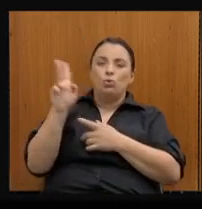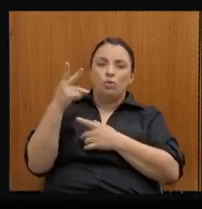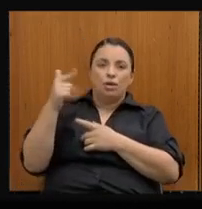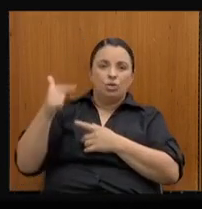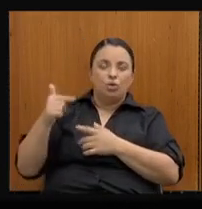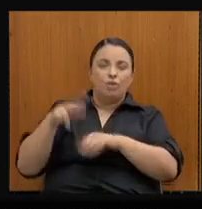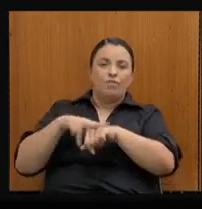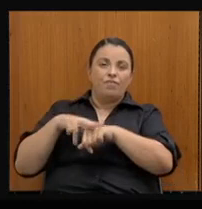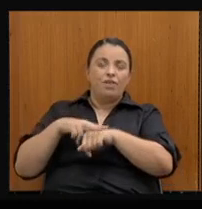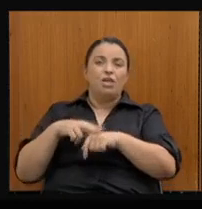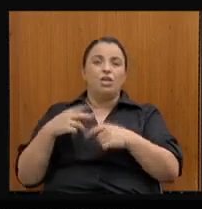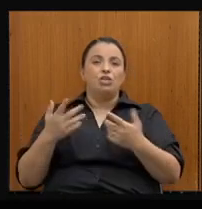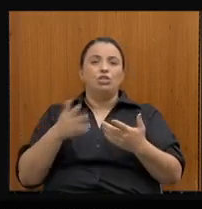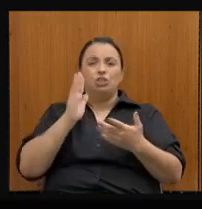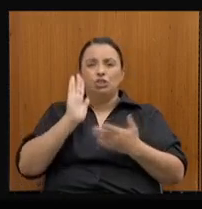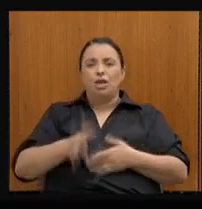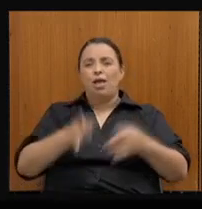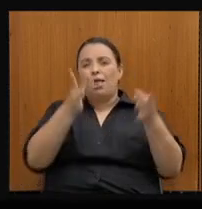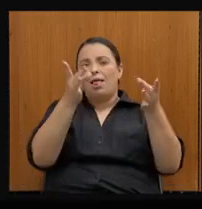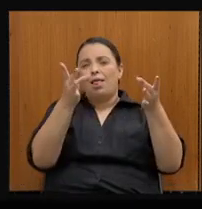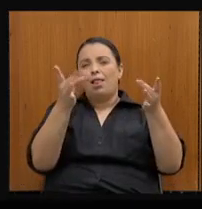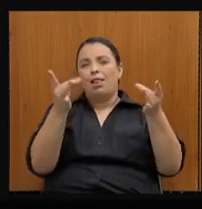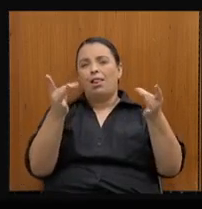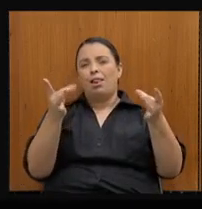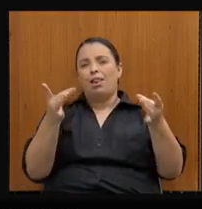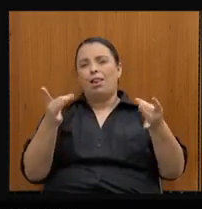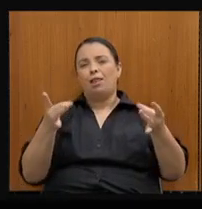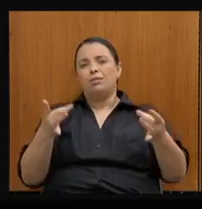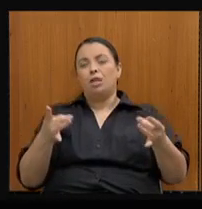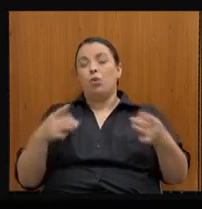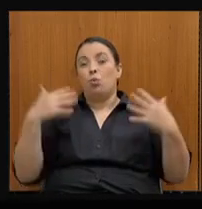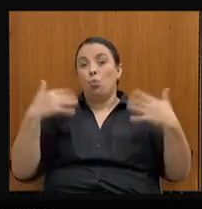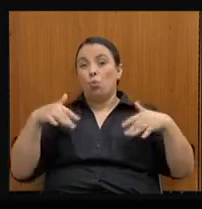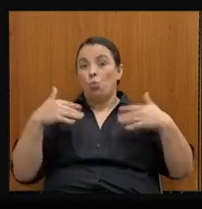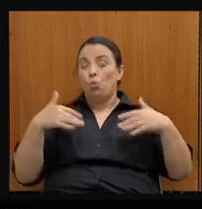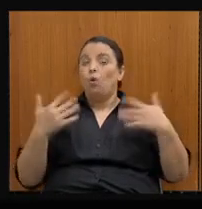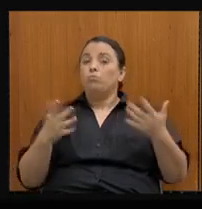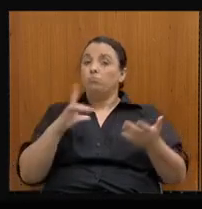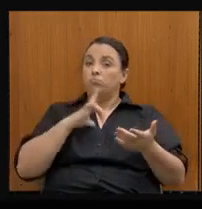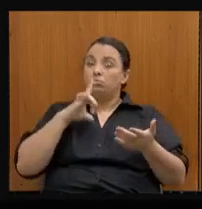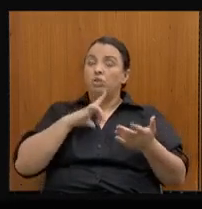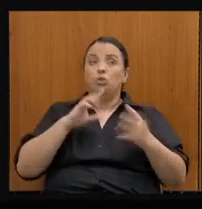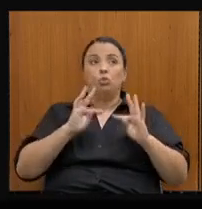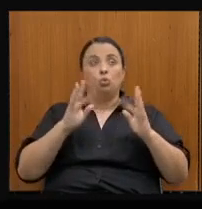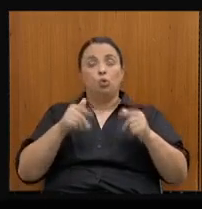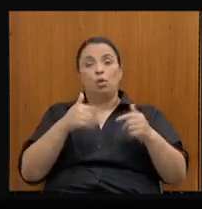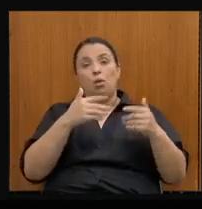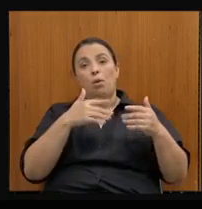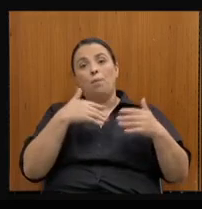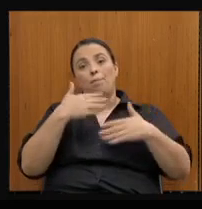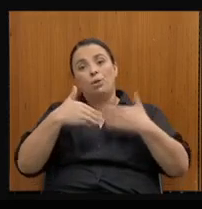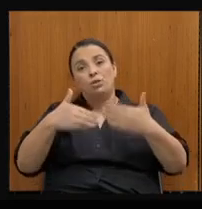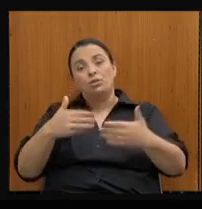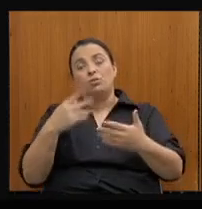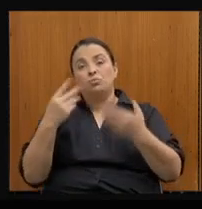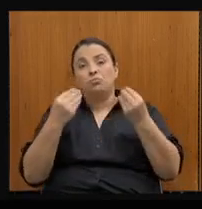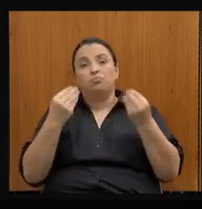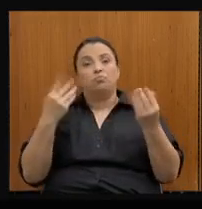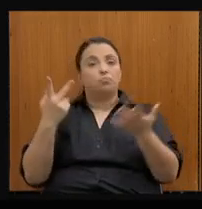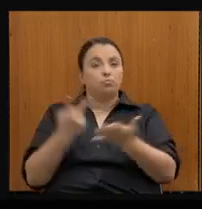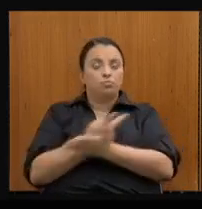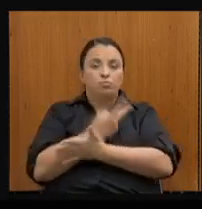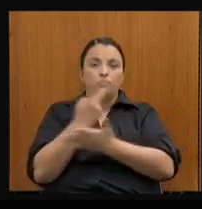toda a riqueza de detalhes que já foi trazida em relação à ao processo como ele ocorre né para